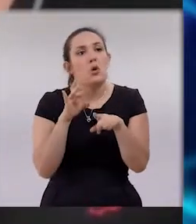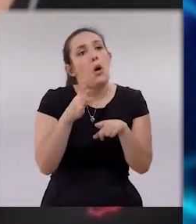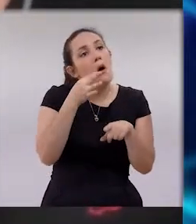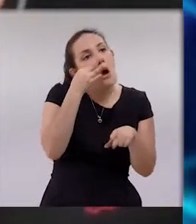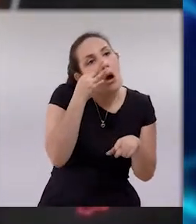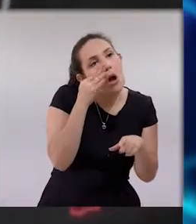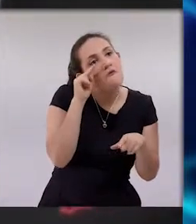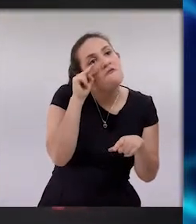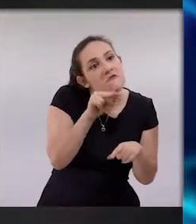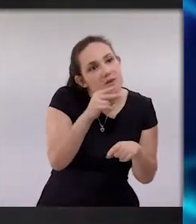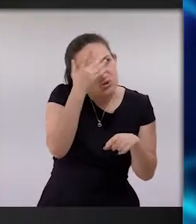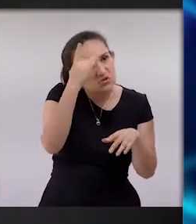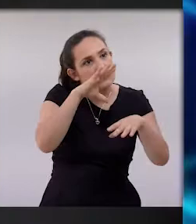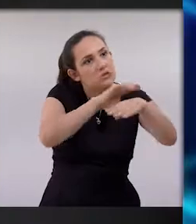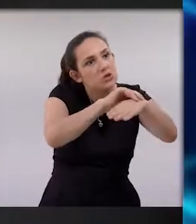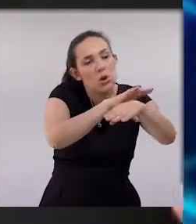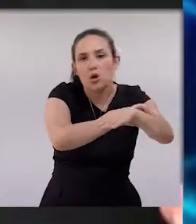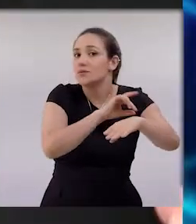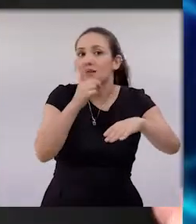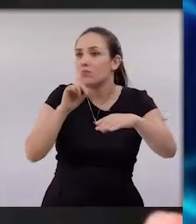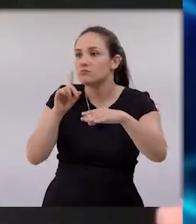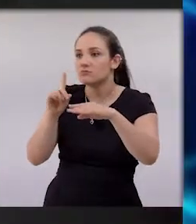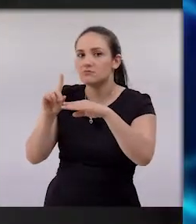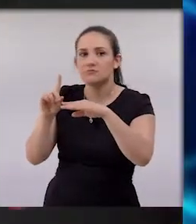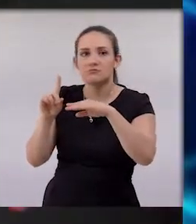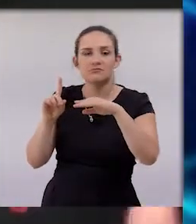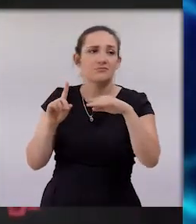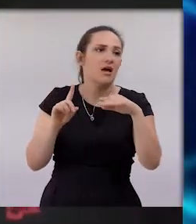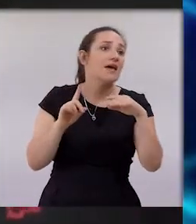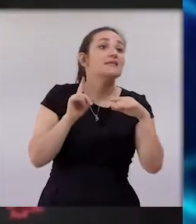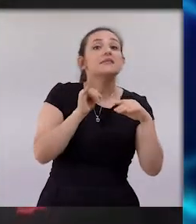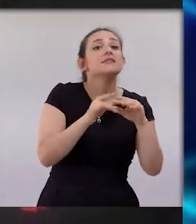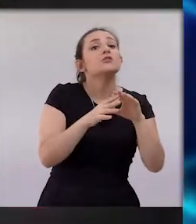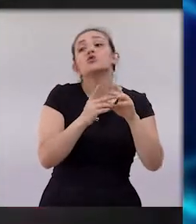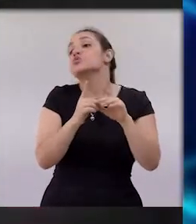do ambiente de consultório, onde às vezes se